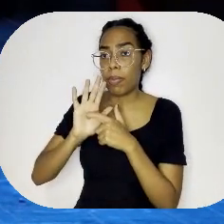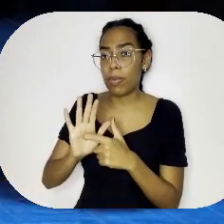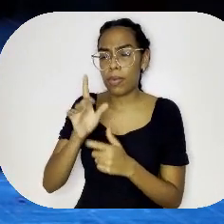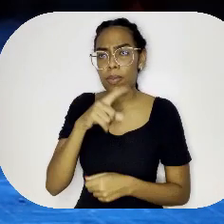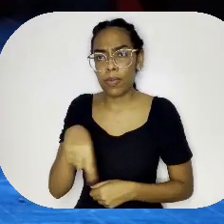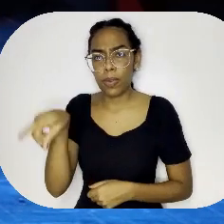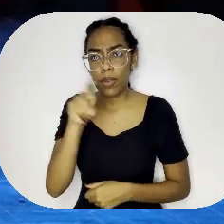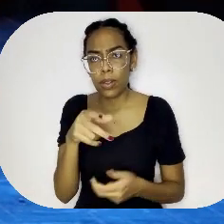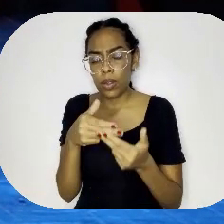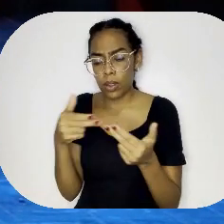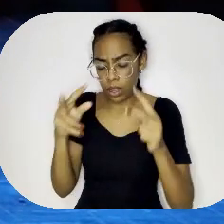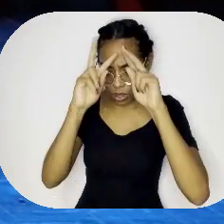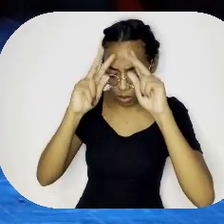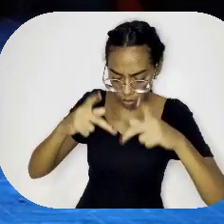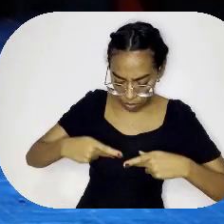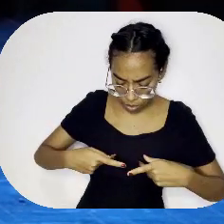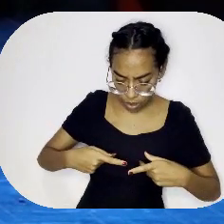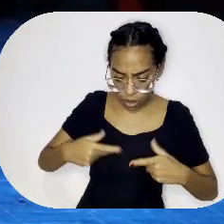Sempre tem capa.